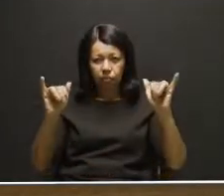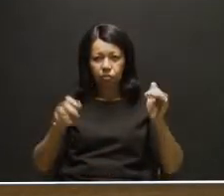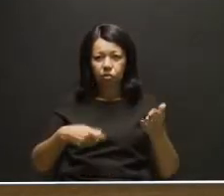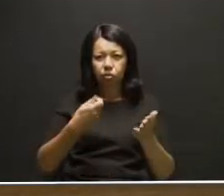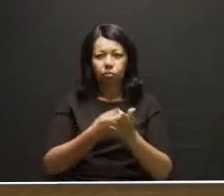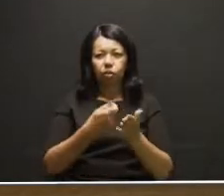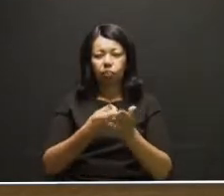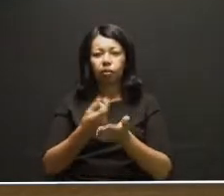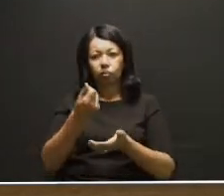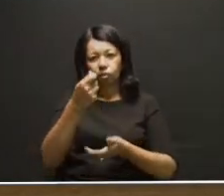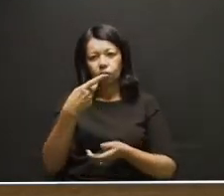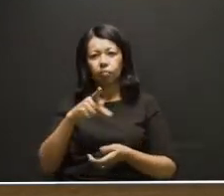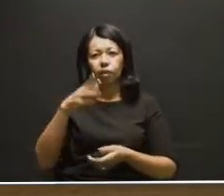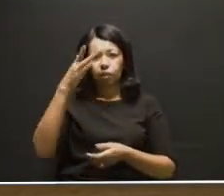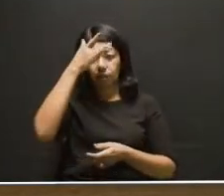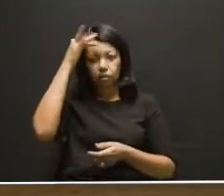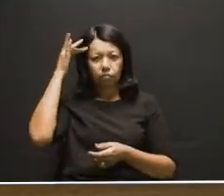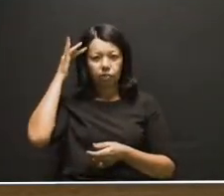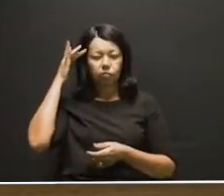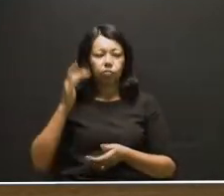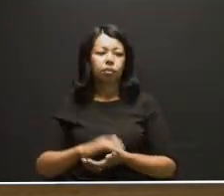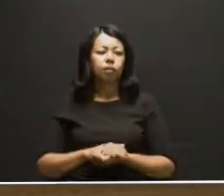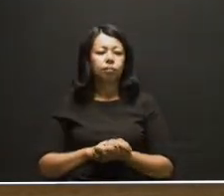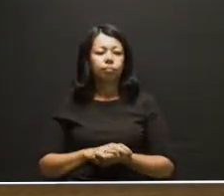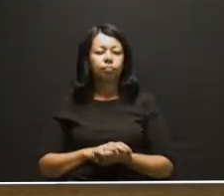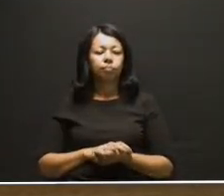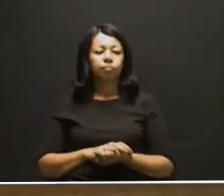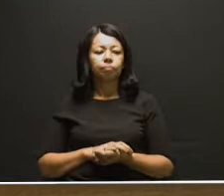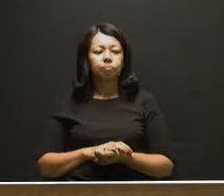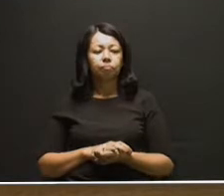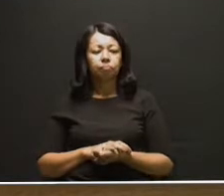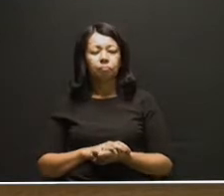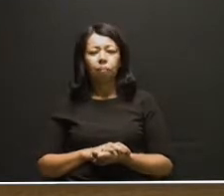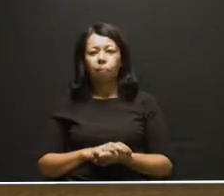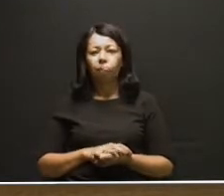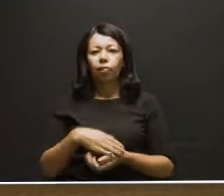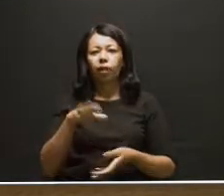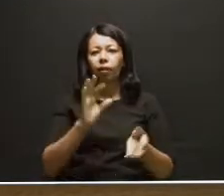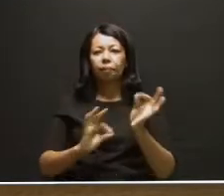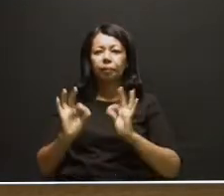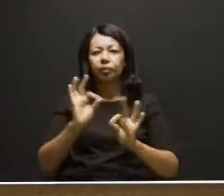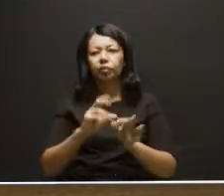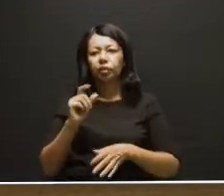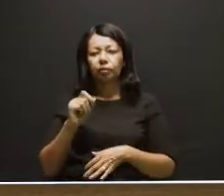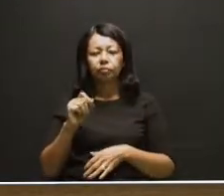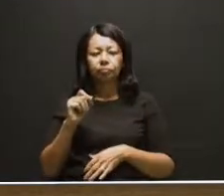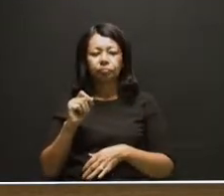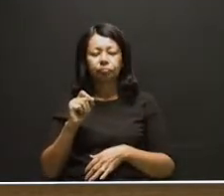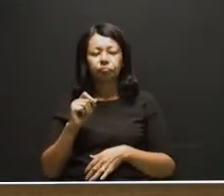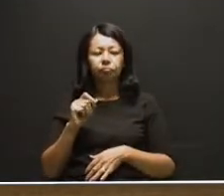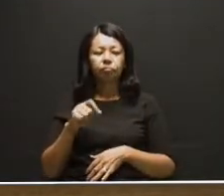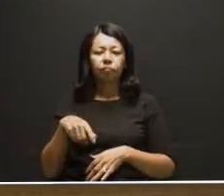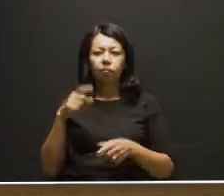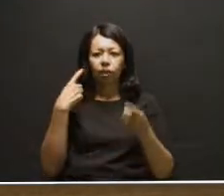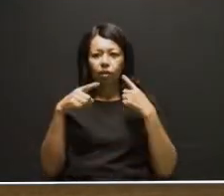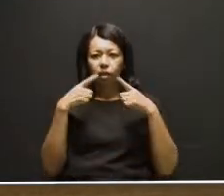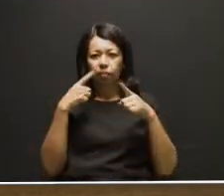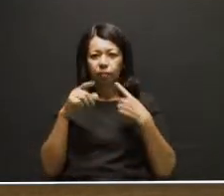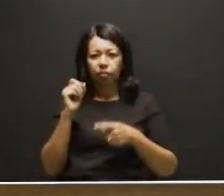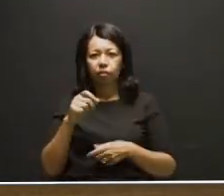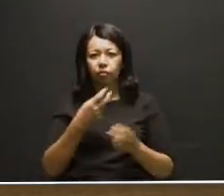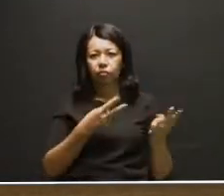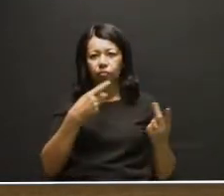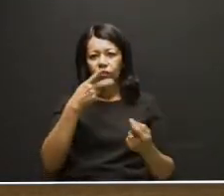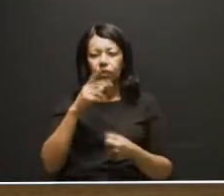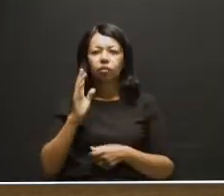aos cidadãos pobres para nada mas é aqui do que um projecto cobrando aquilo que como eu falei já